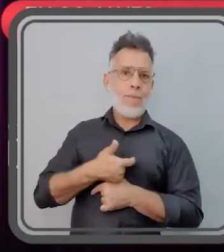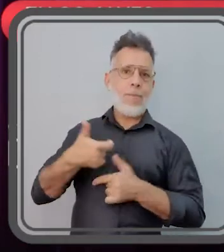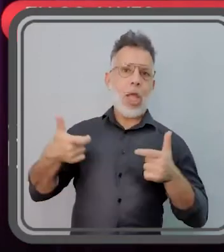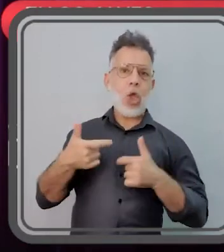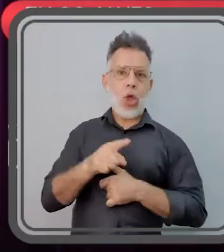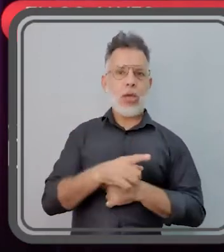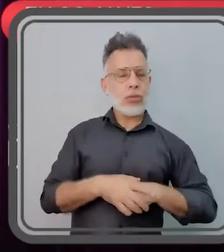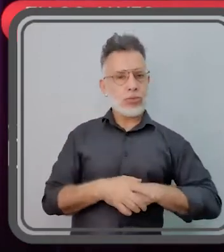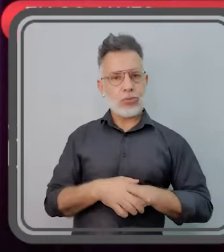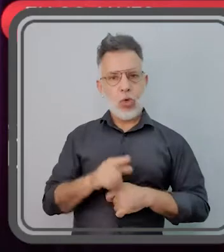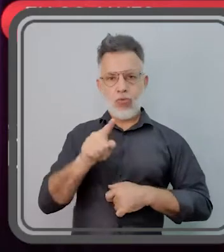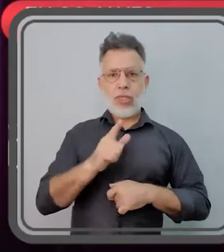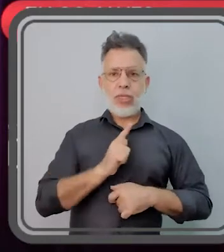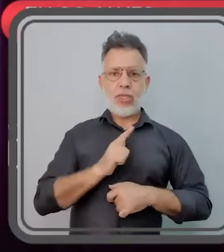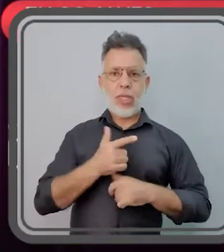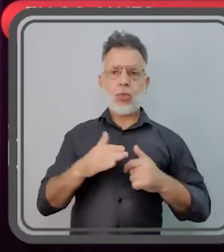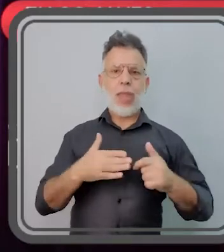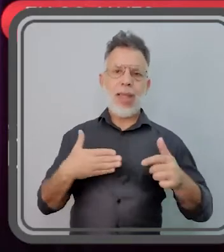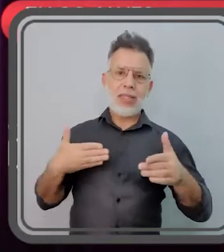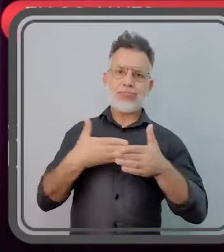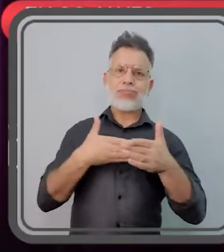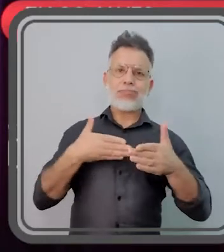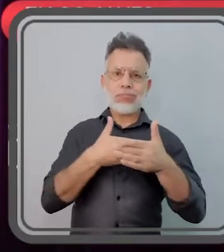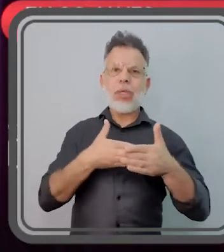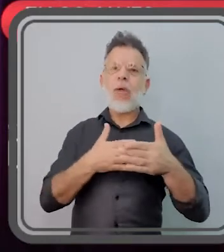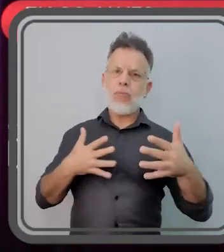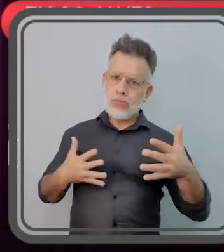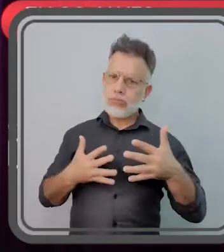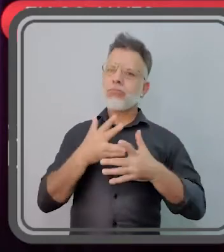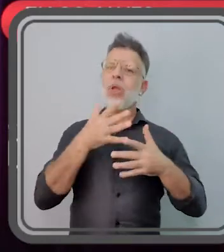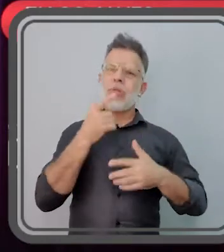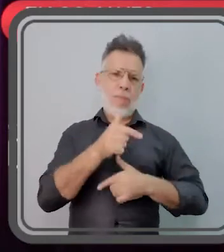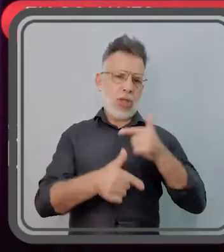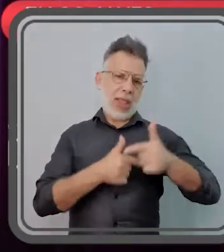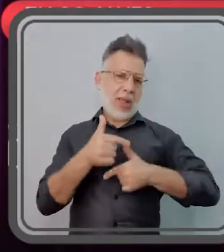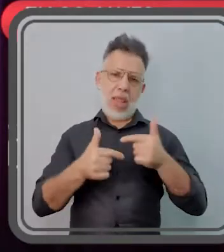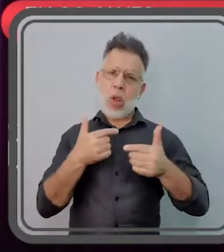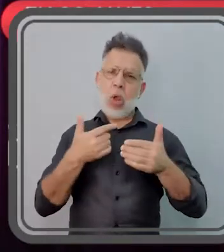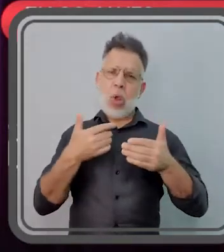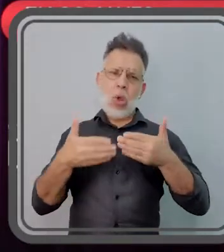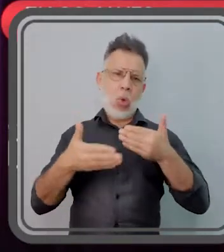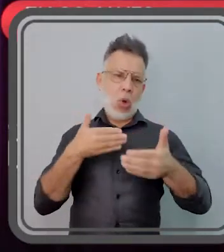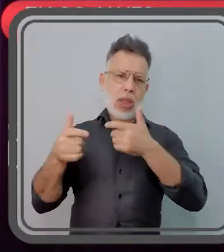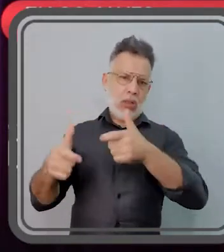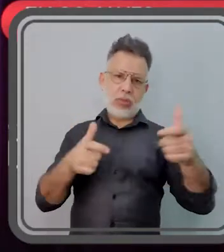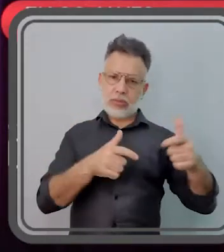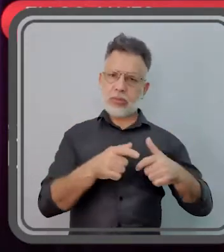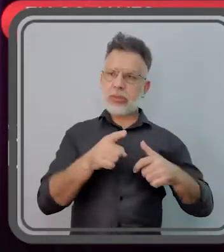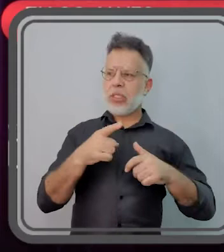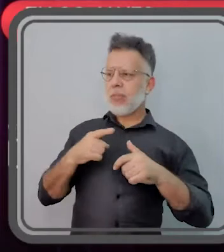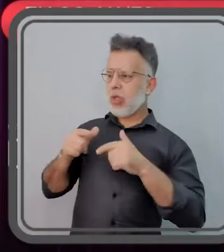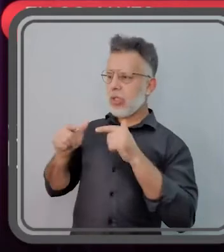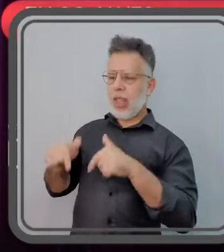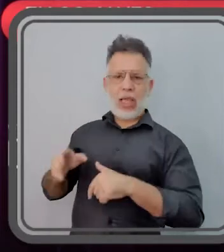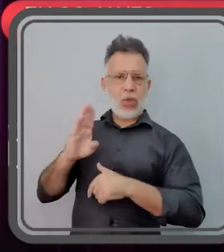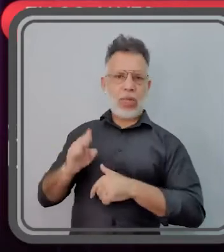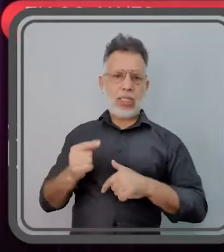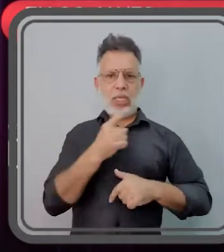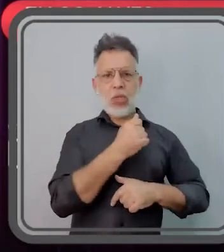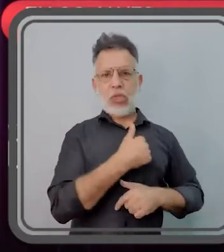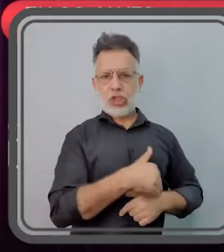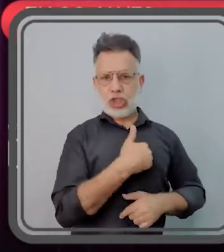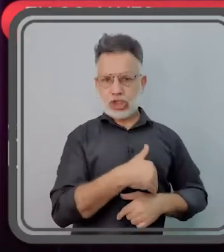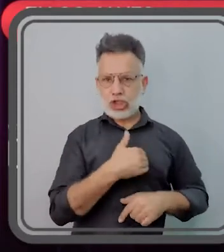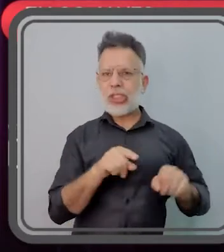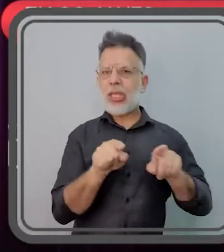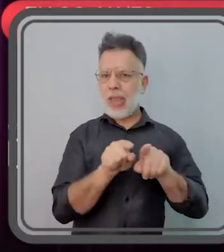acontece hoje é isso, você não tem mais fronteira, você pode trabalhar de qualquer lugar, então você tem aí um êxodo profissional, não só no Brasil, na Argentina a gente está